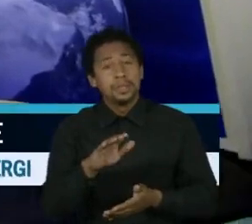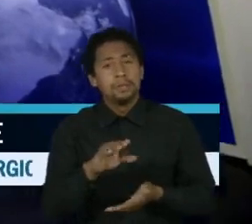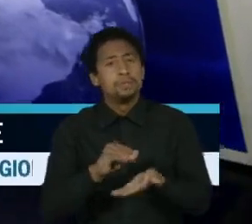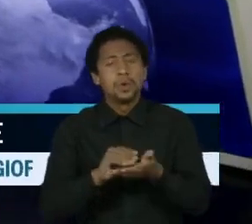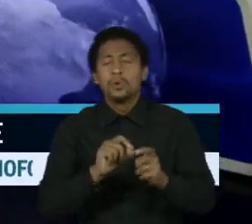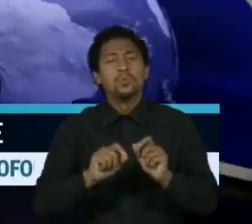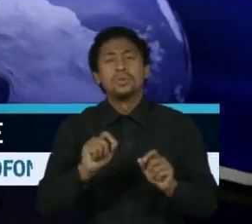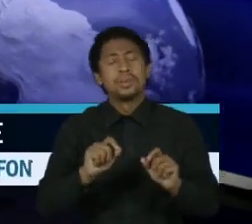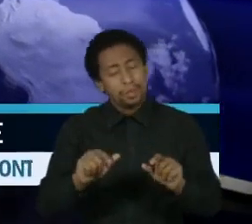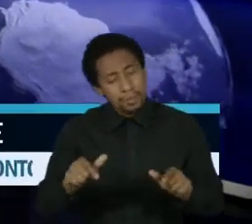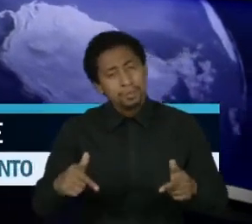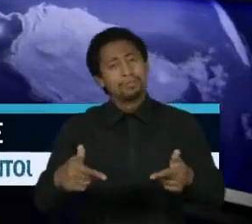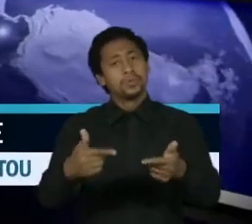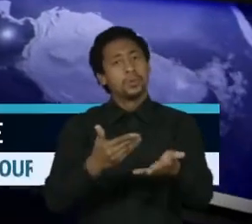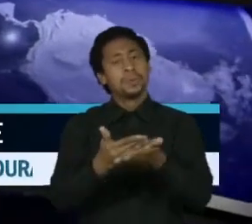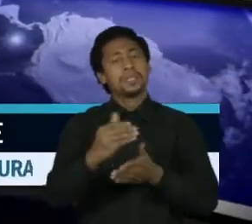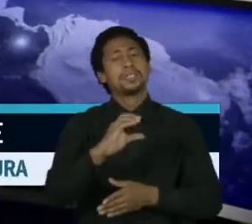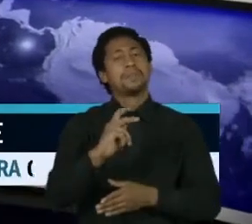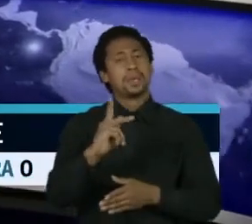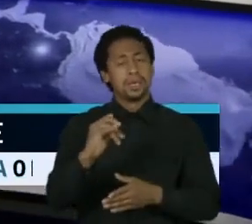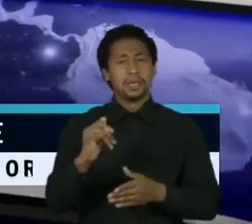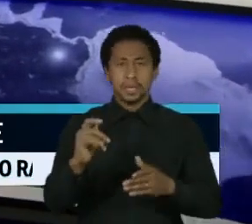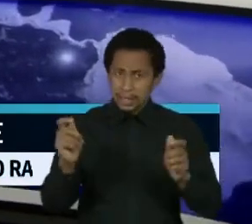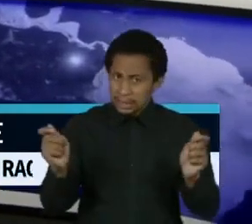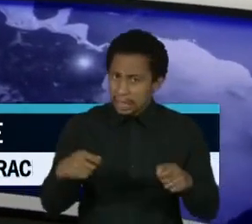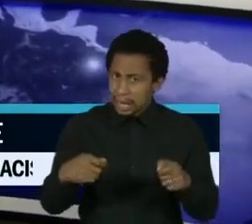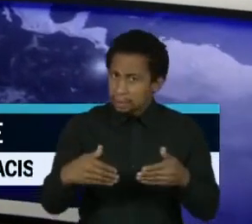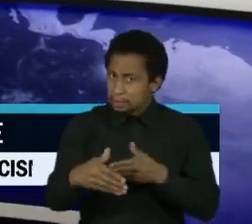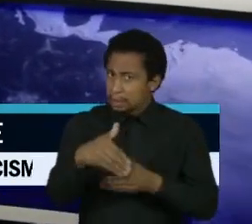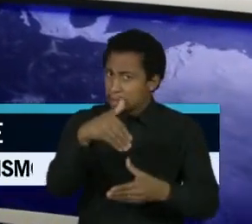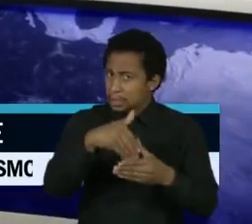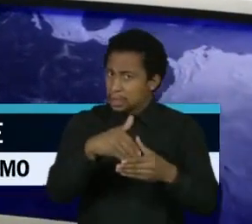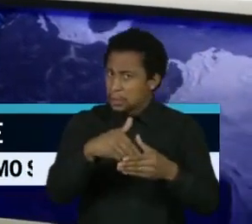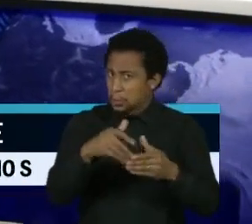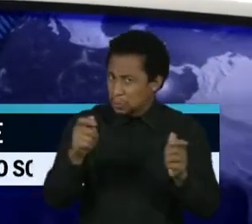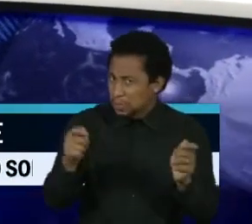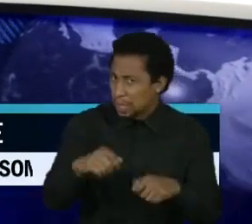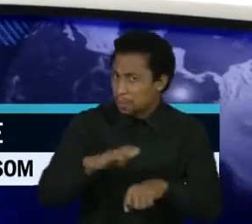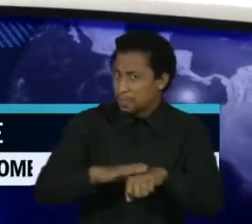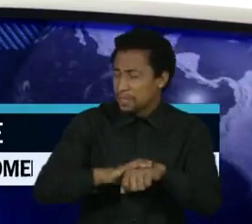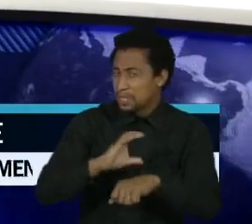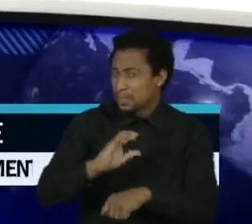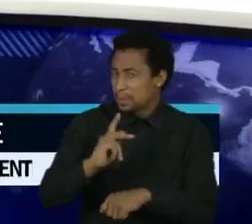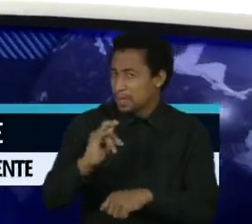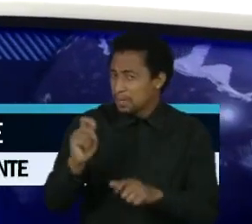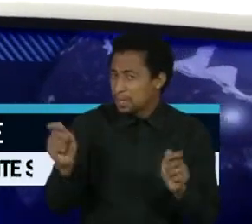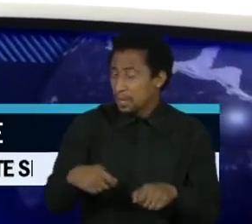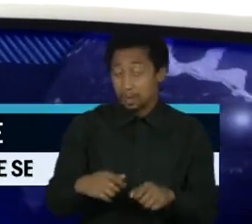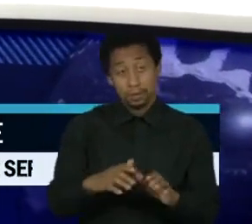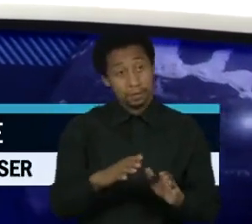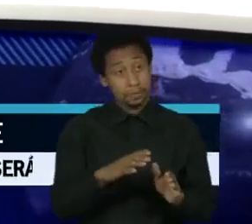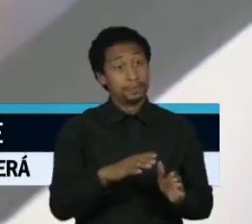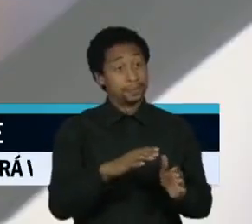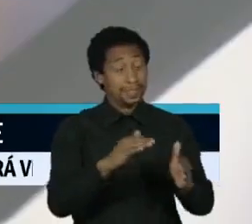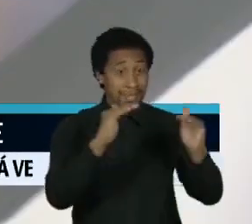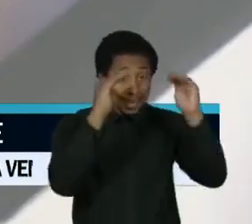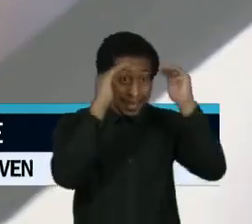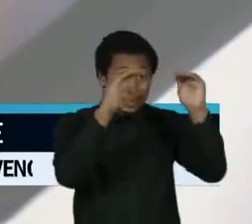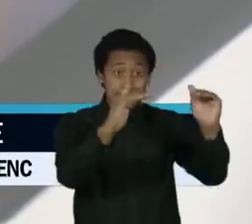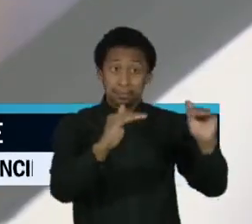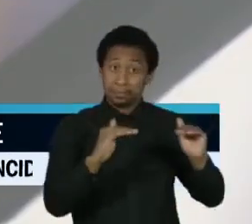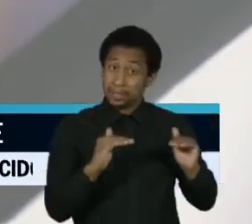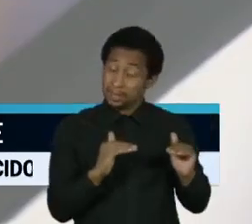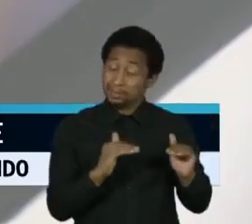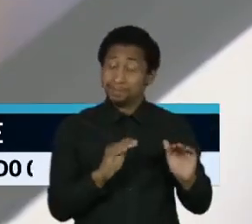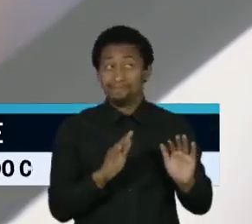seria viável no ano eleitoral? Falta um respeito e um compromisso com a educação, né? A Vera não acrescentou o